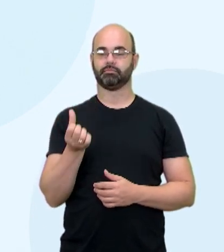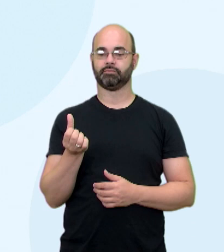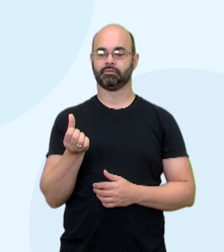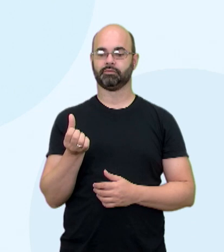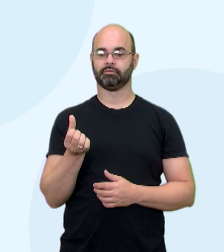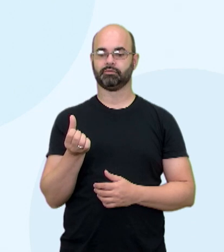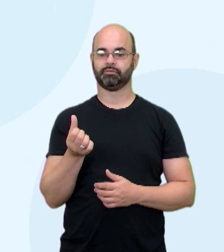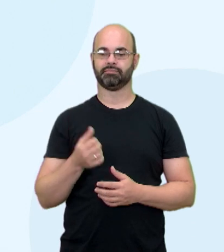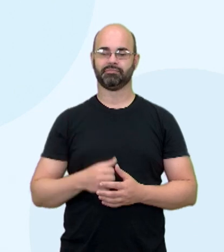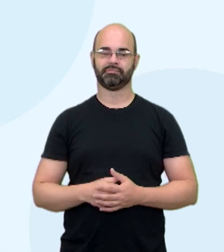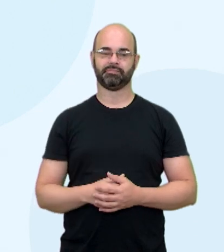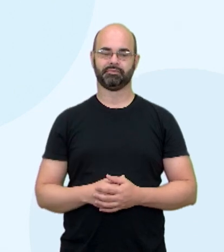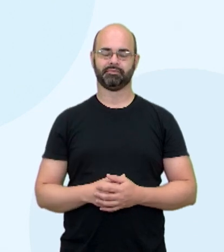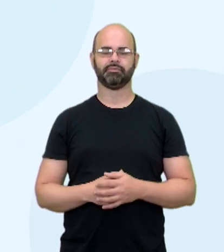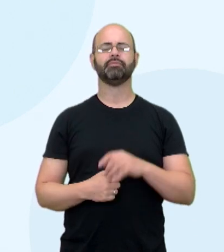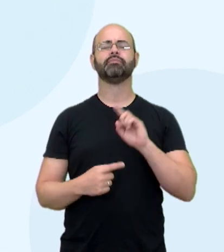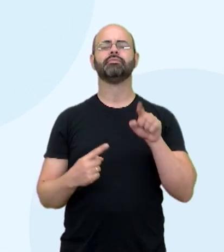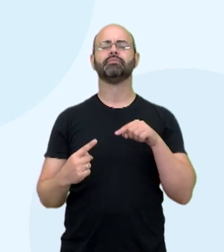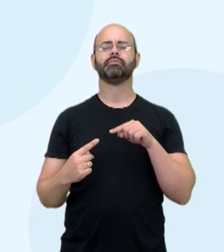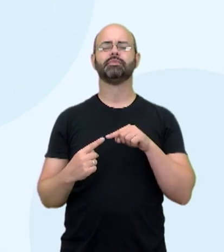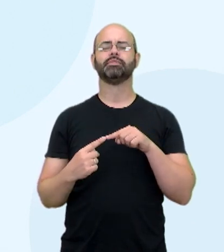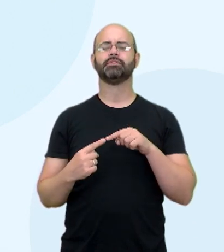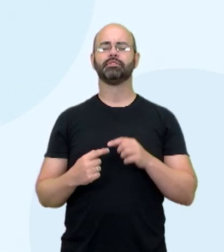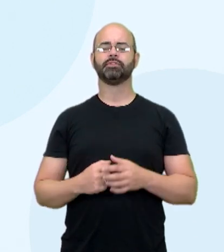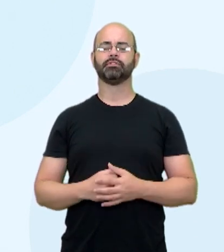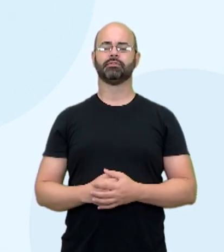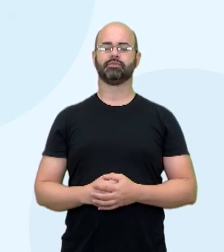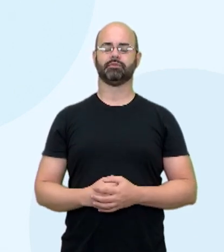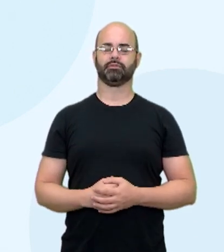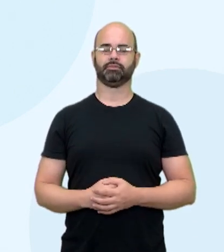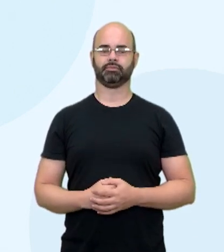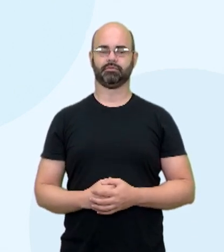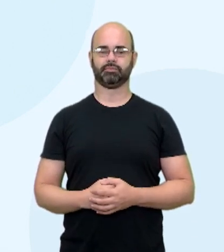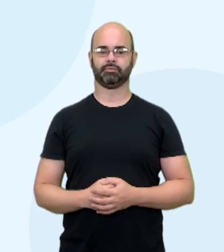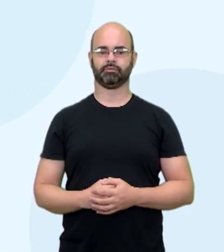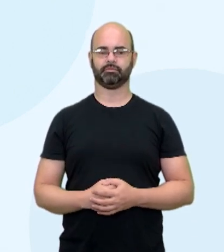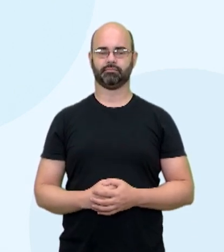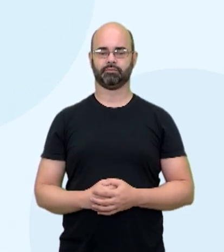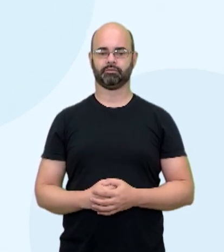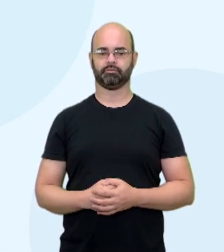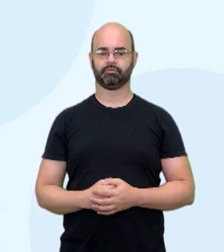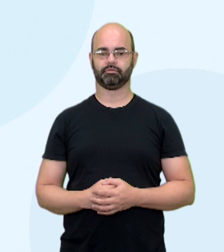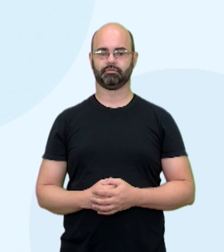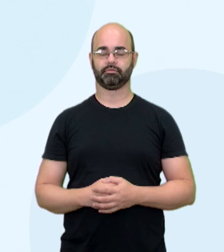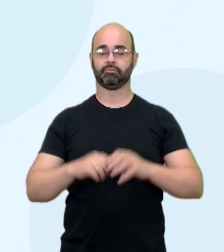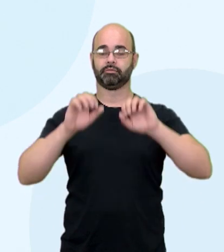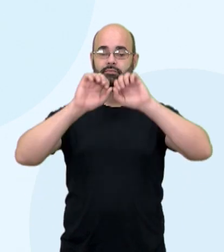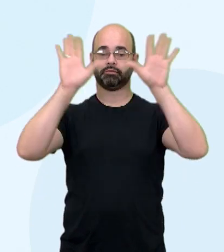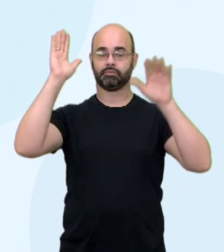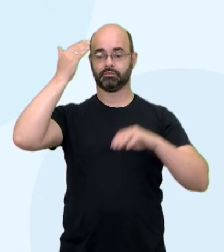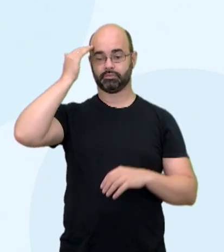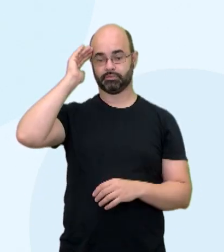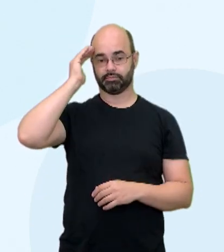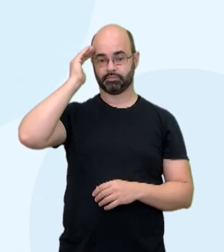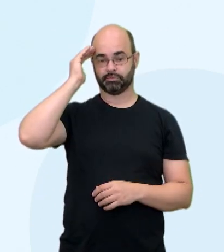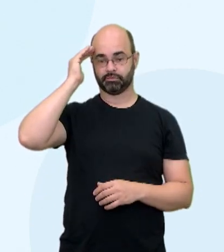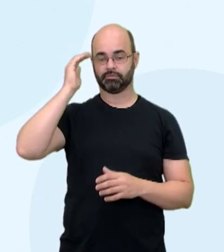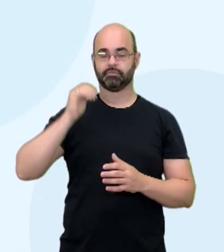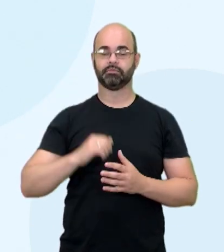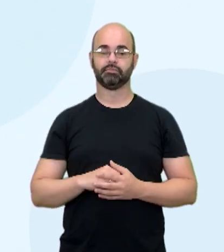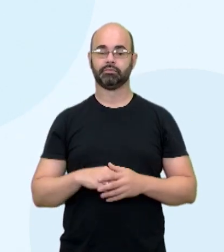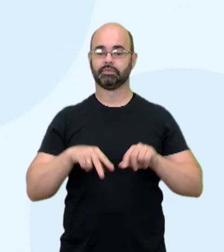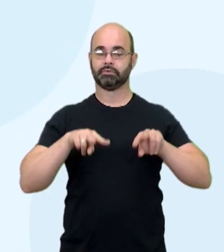306. Qual o objetivo? Compreender e investigar as dinâmicas dos processos de formação